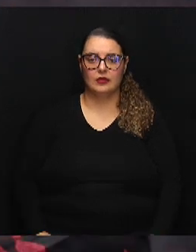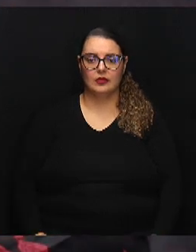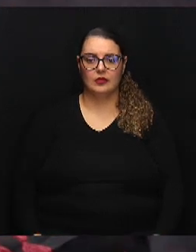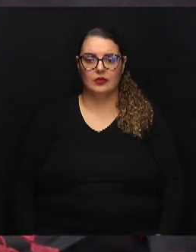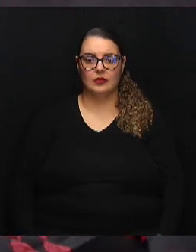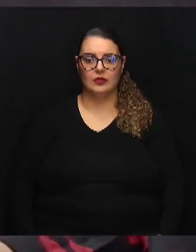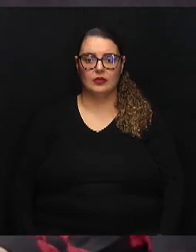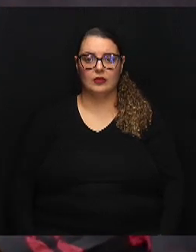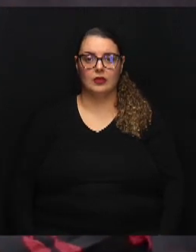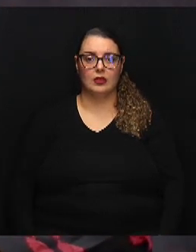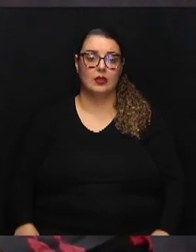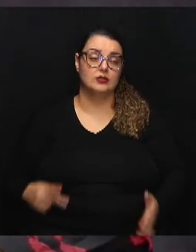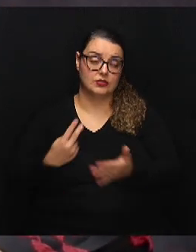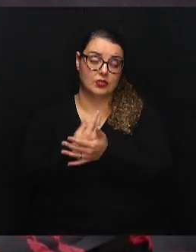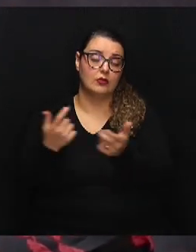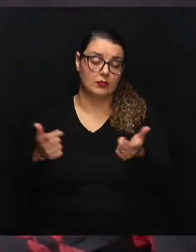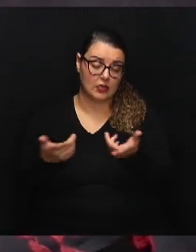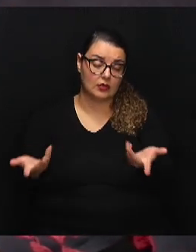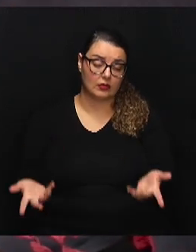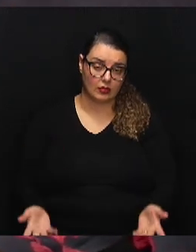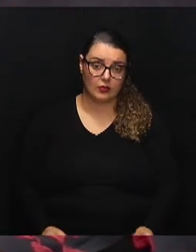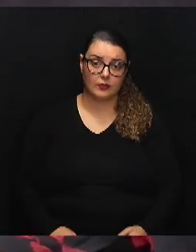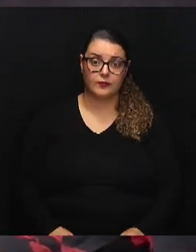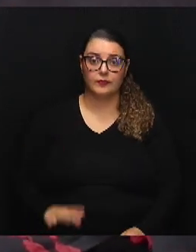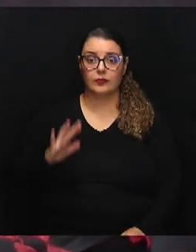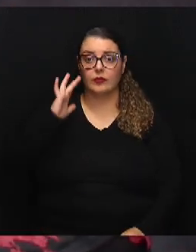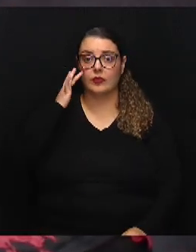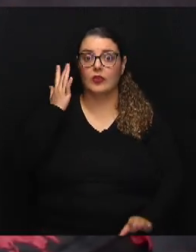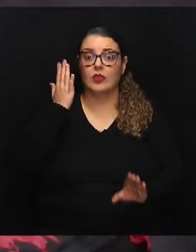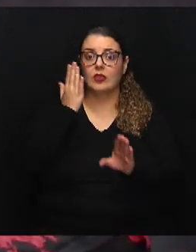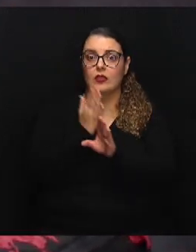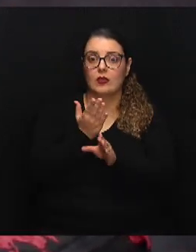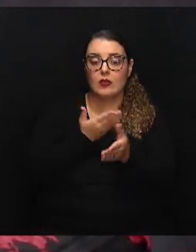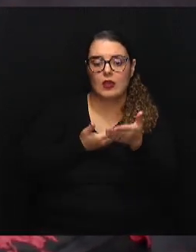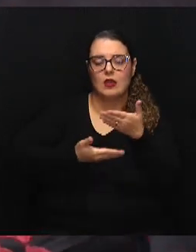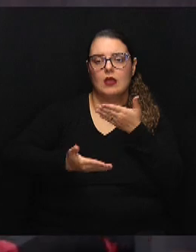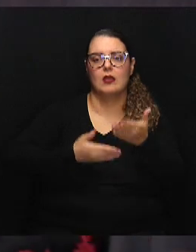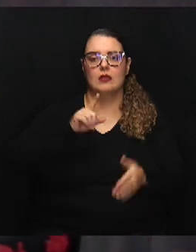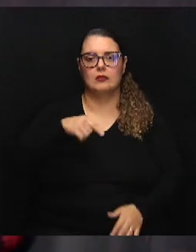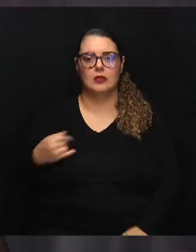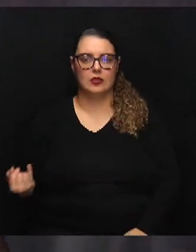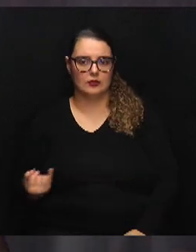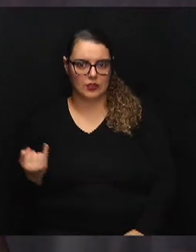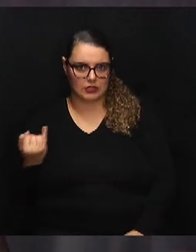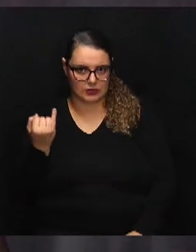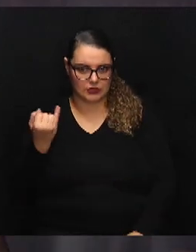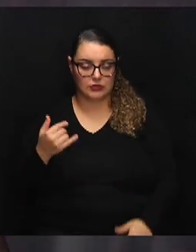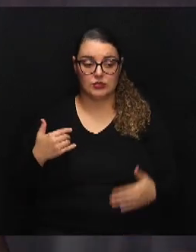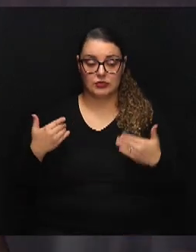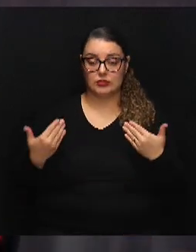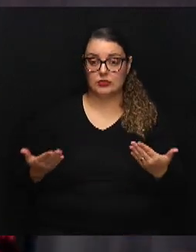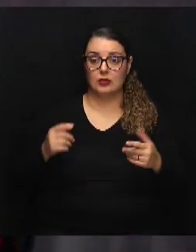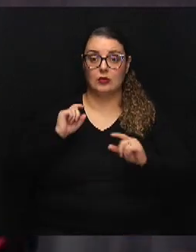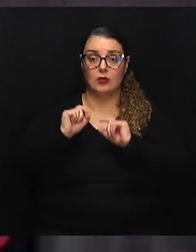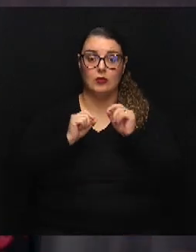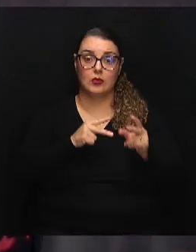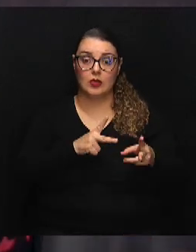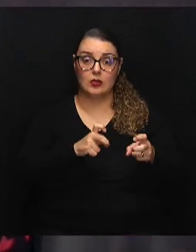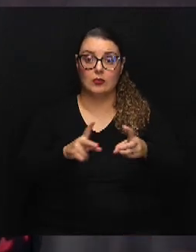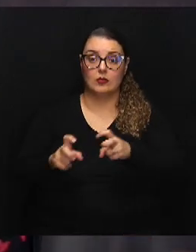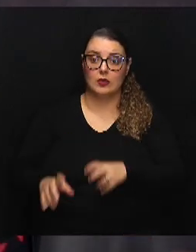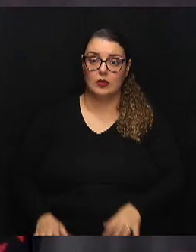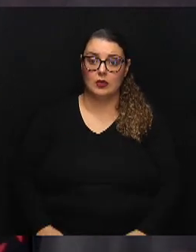menor, então acho que o encontro, né, assim, a troca, ela é muito importante. Então, o que a gente percebe? Eu